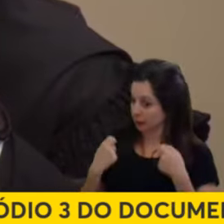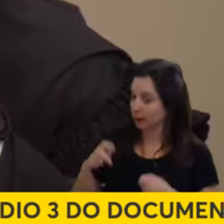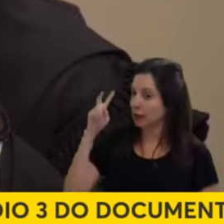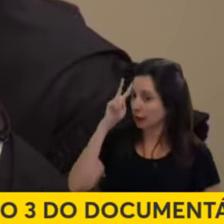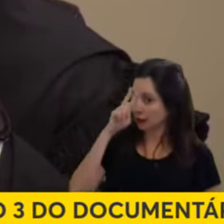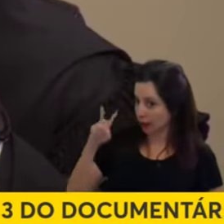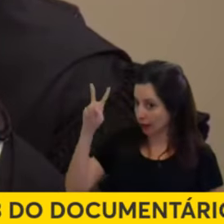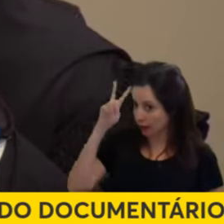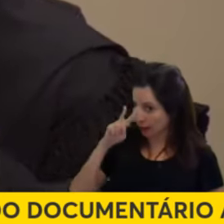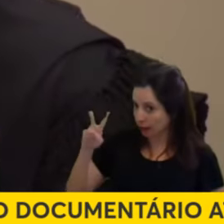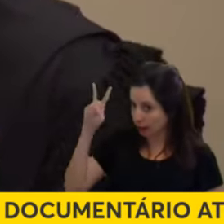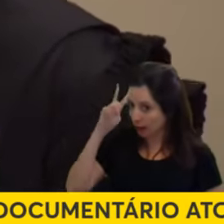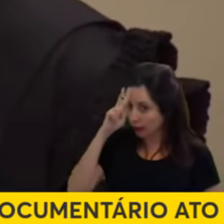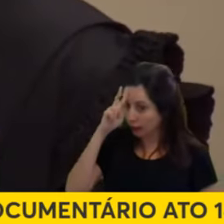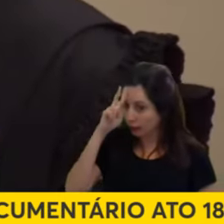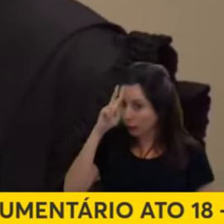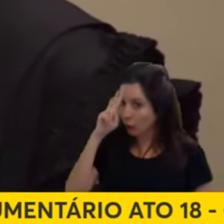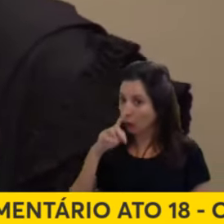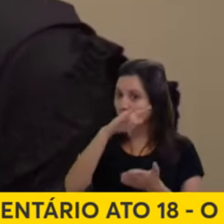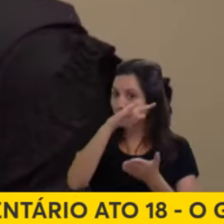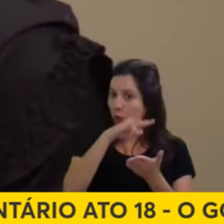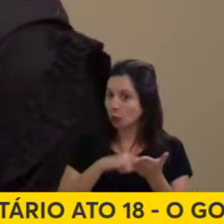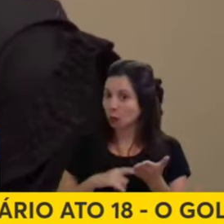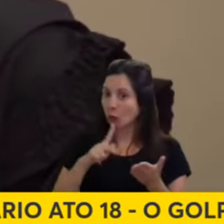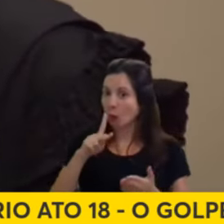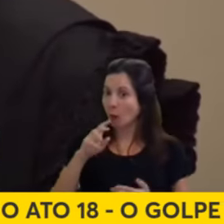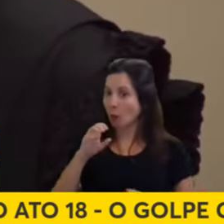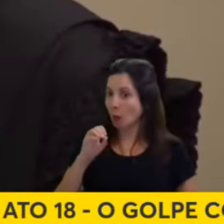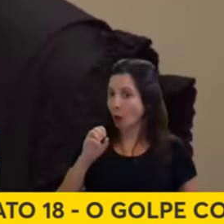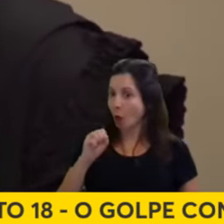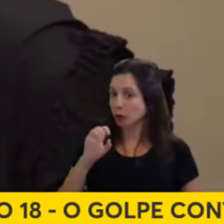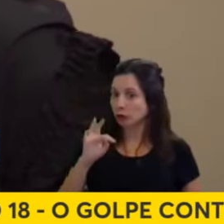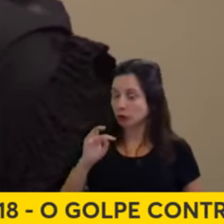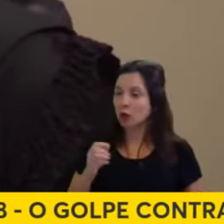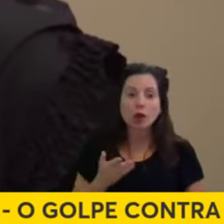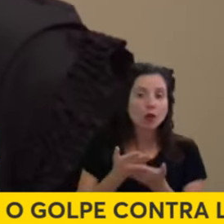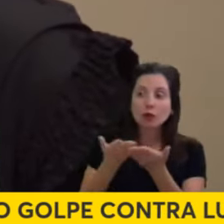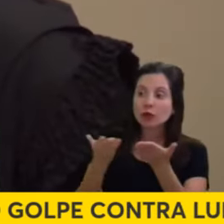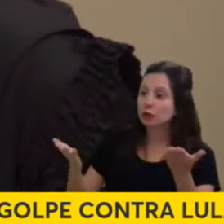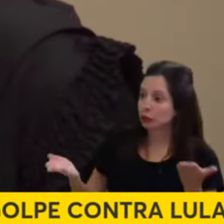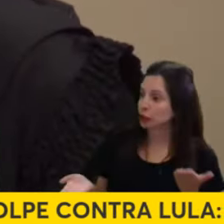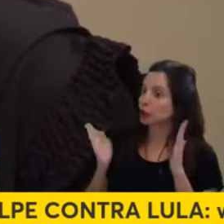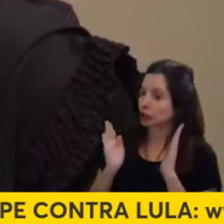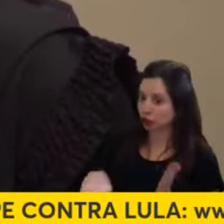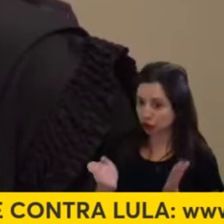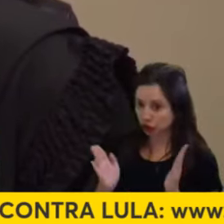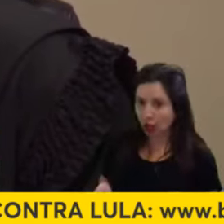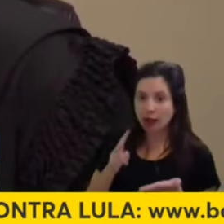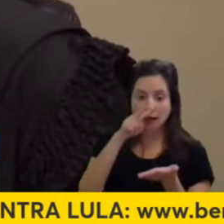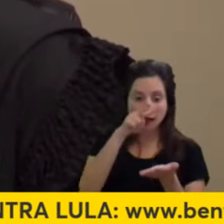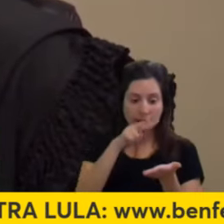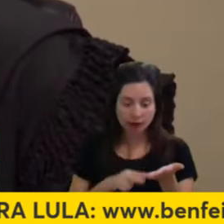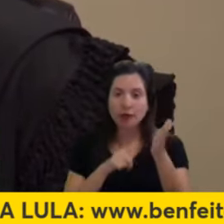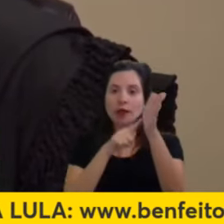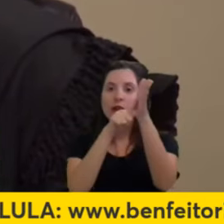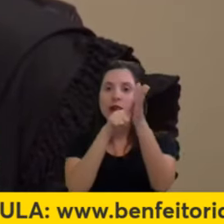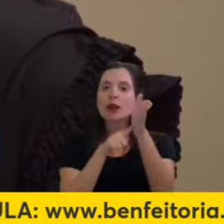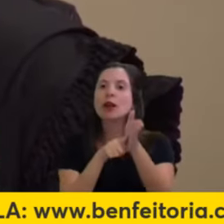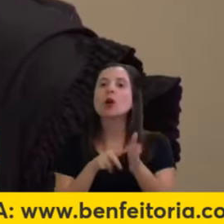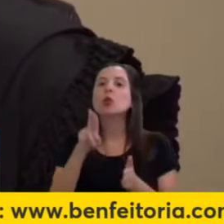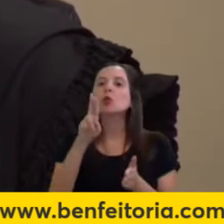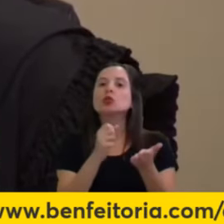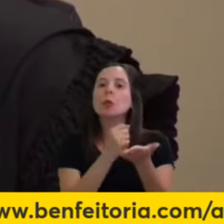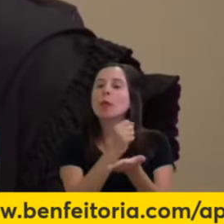demanda como posta conforme anotado no relatório que todos já tiveram à disposição de ler a investigação proposta se baseia nos seguintes